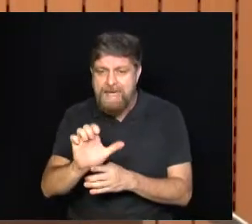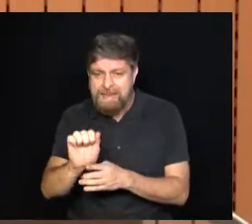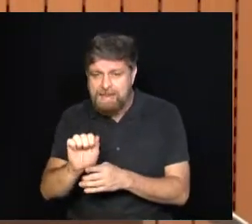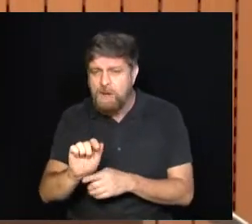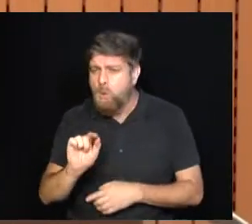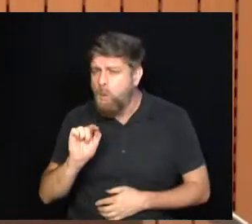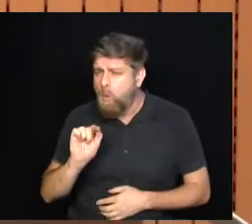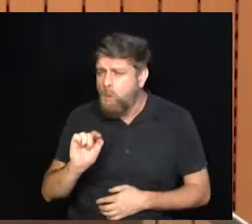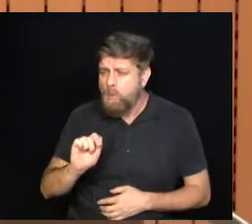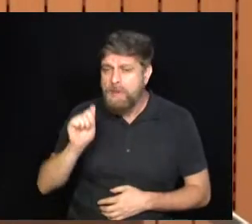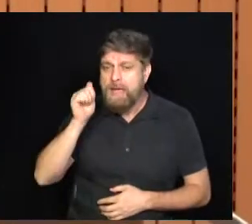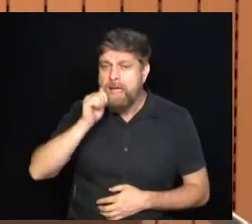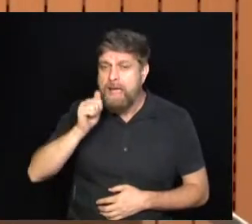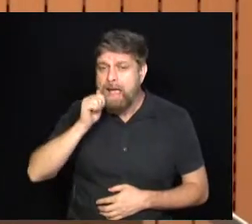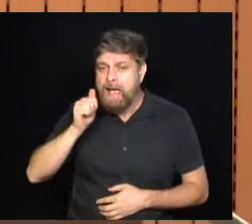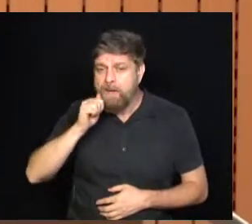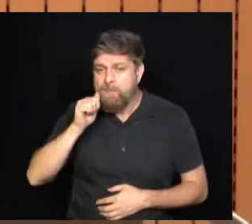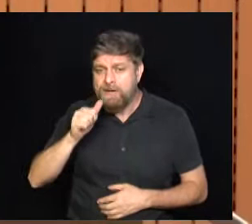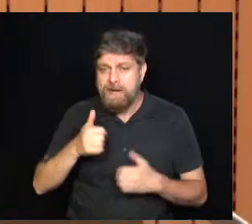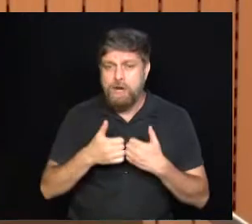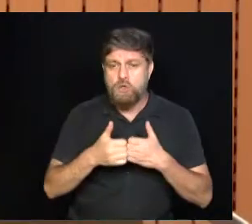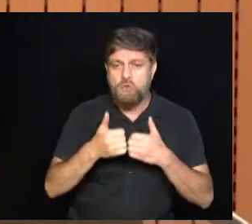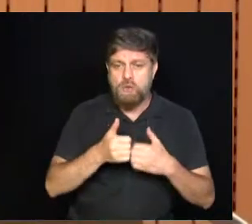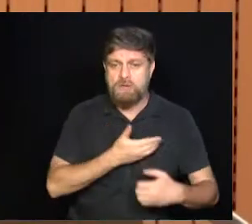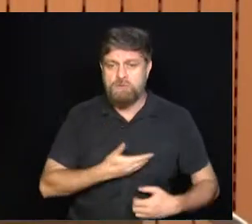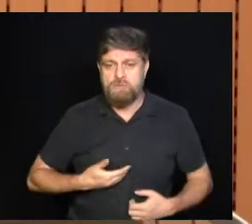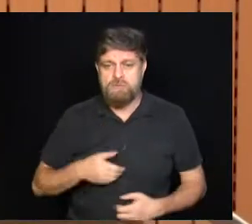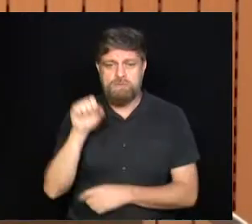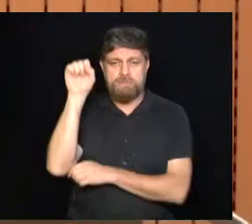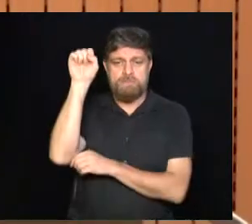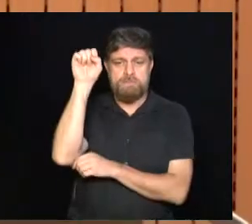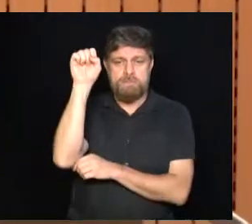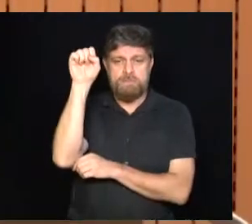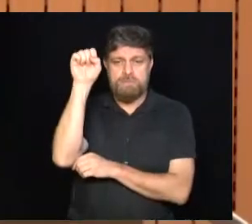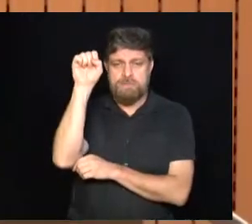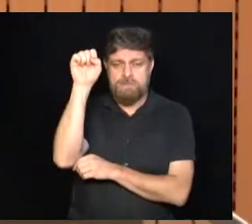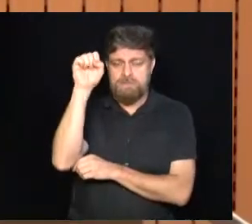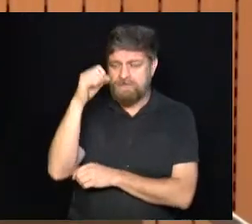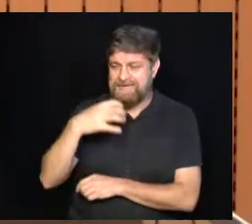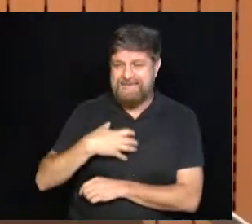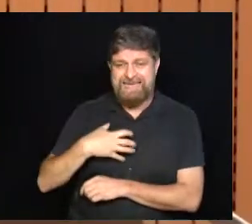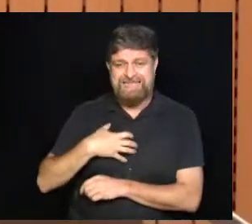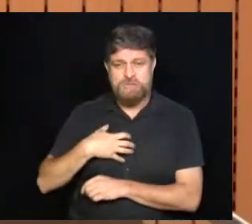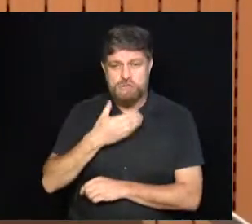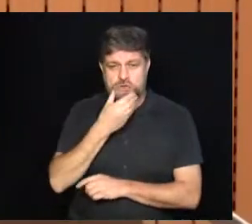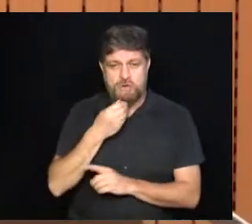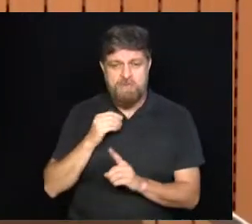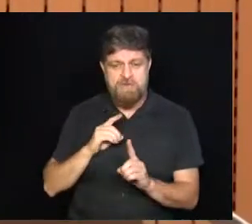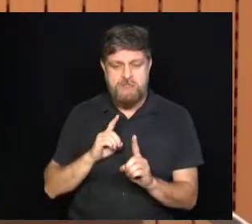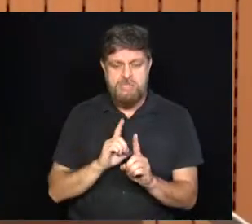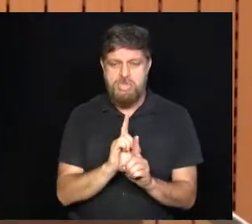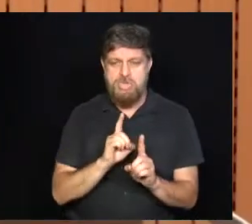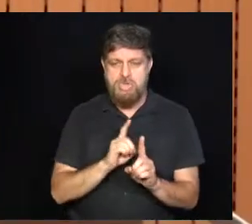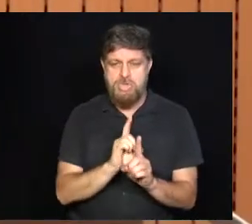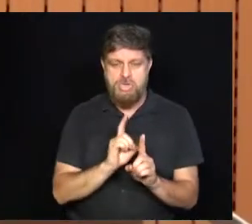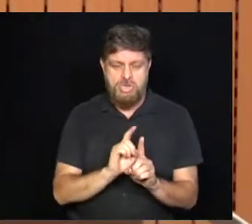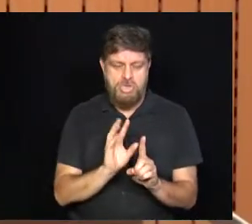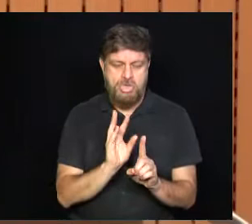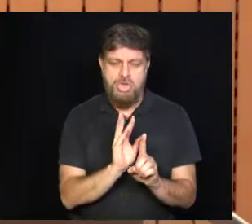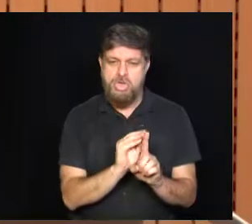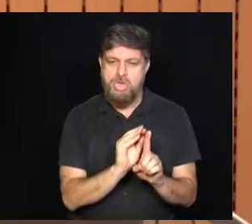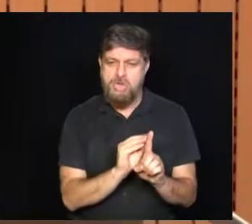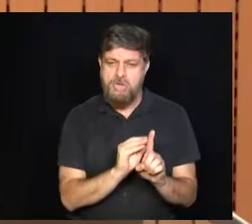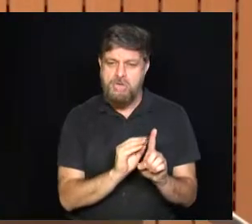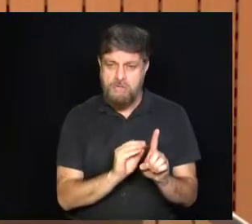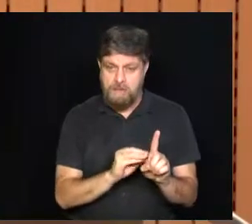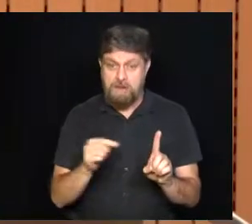pode fazer uso dentro do coletivo se ela for assediada. Isso, Major Jaime, nós sabemos que